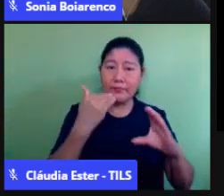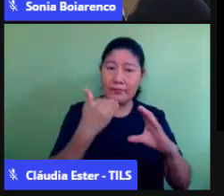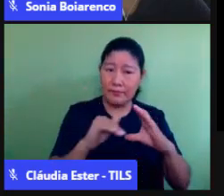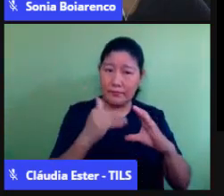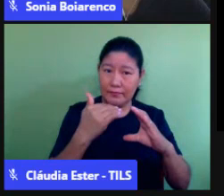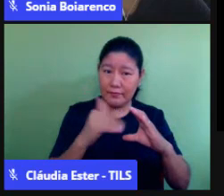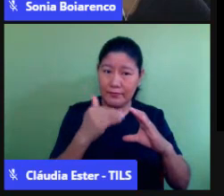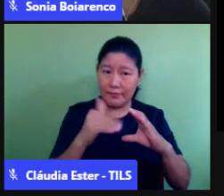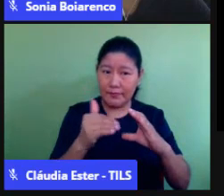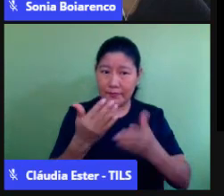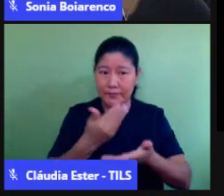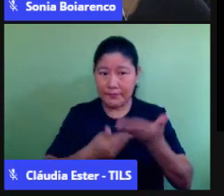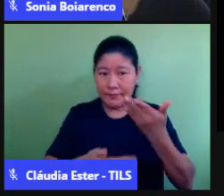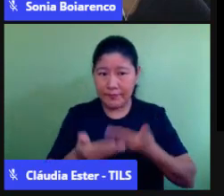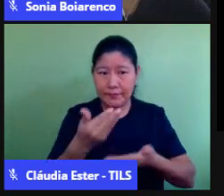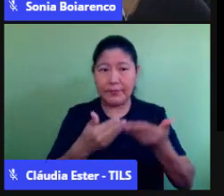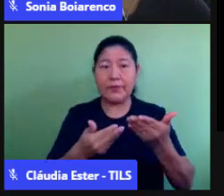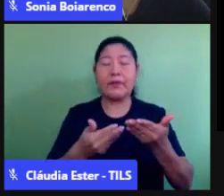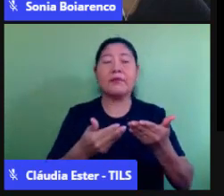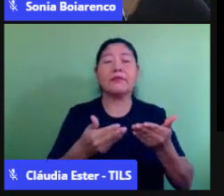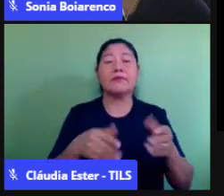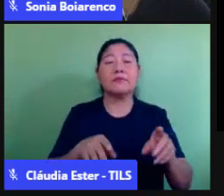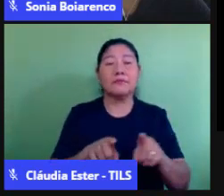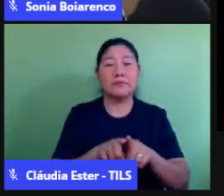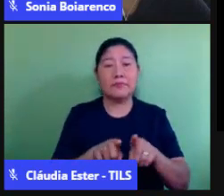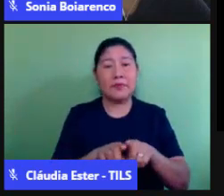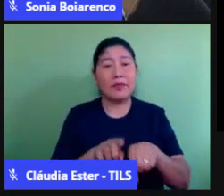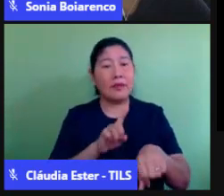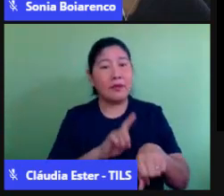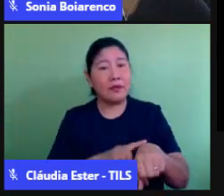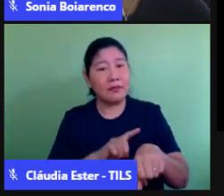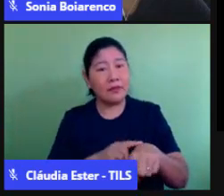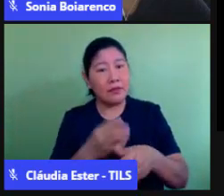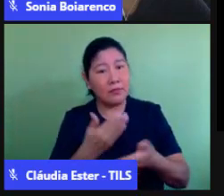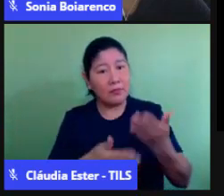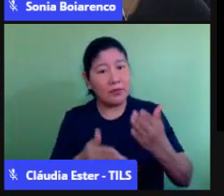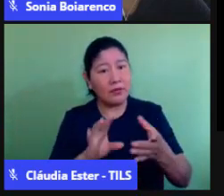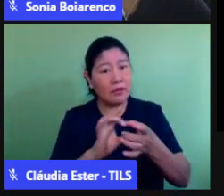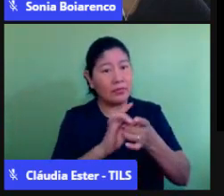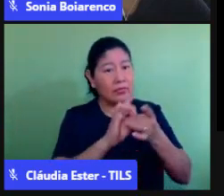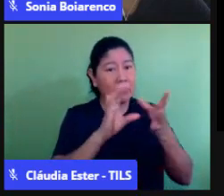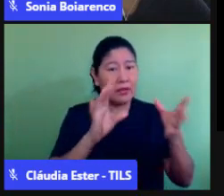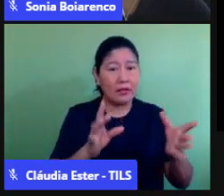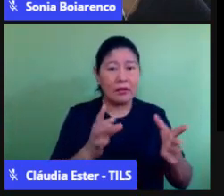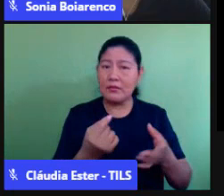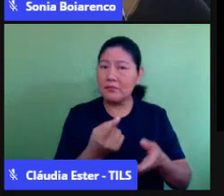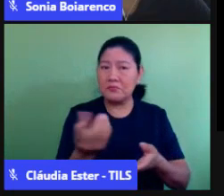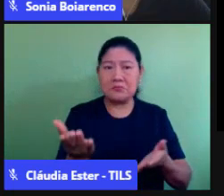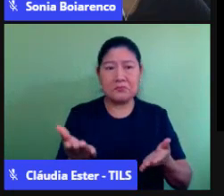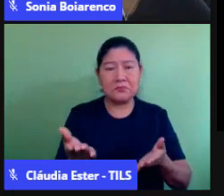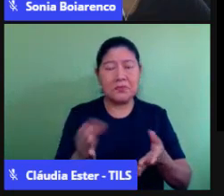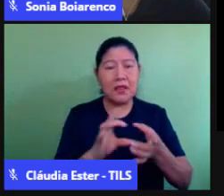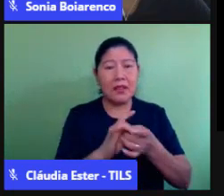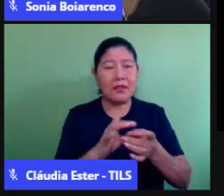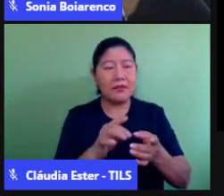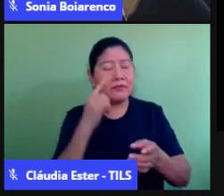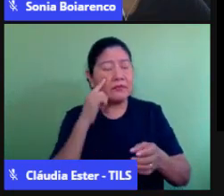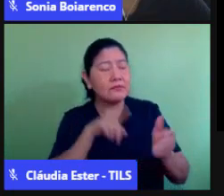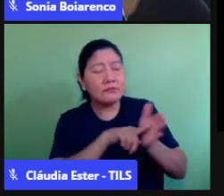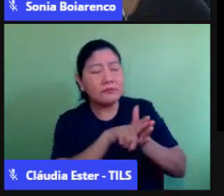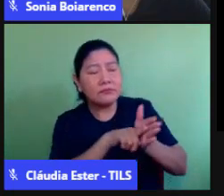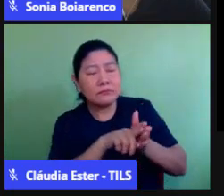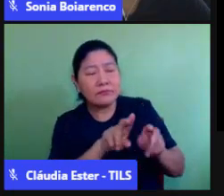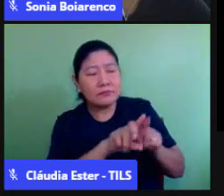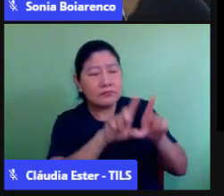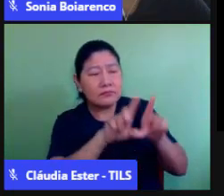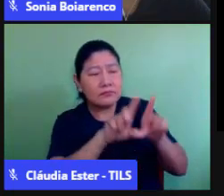e síncrona. Mas vai ter um momento que vai ficar lá disponibilizado para qualquer hora que o professor queira ver. Nos